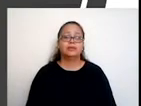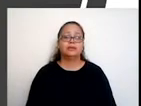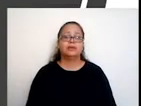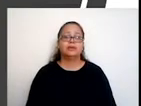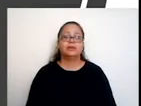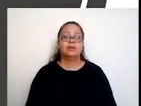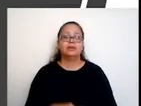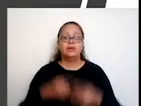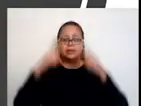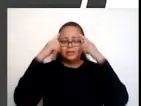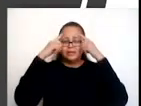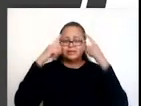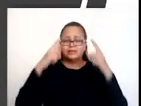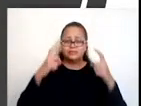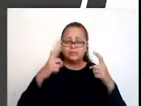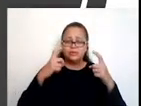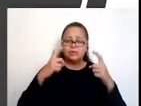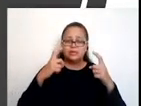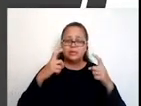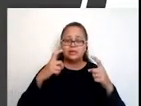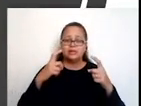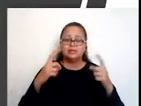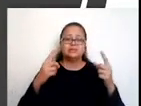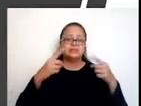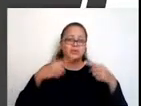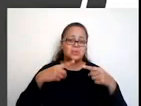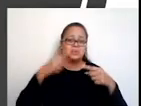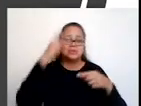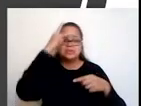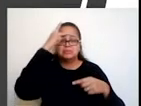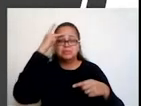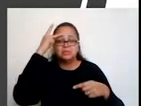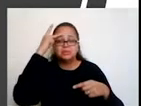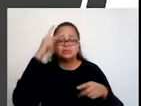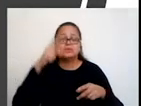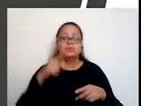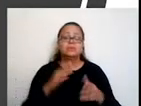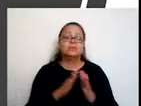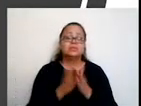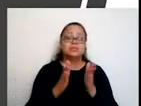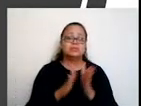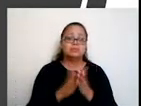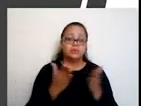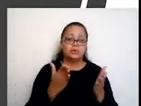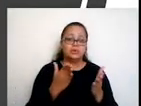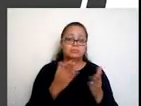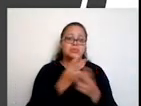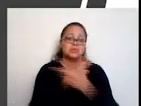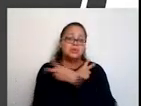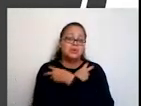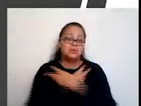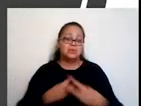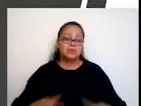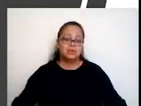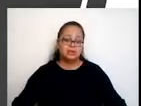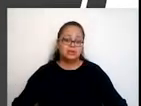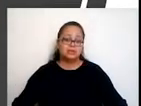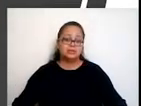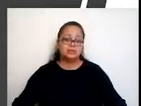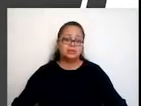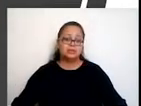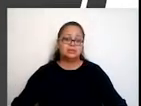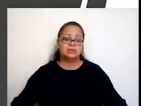das violências que cometiam, inclusive contra pessoas pobres, os cangaceiros ocupavam um lugar positivo